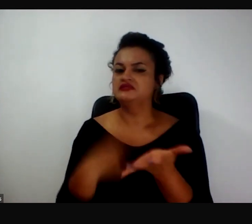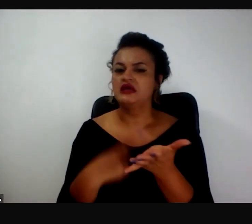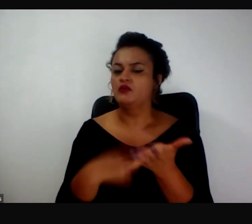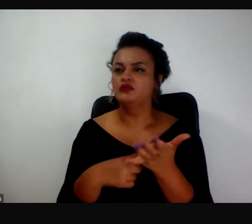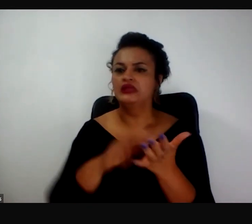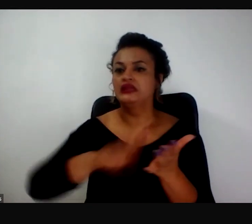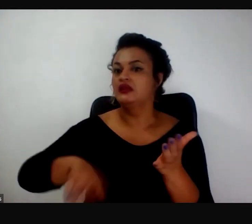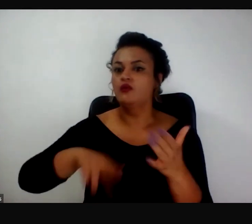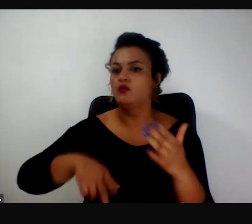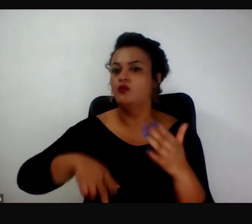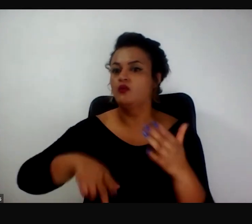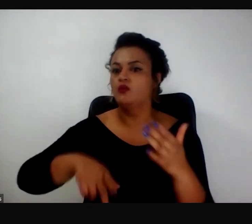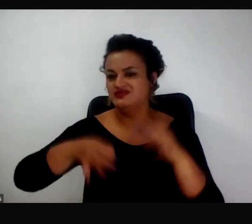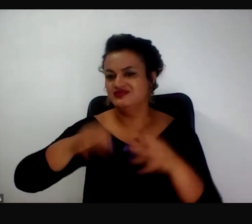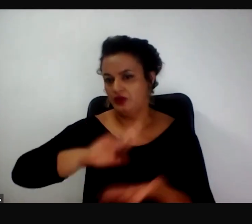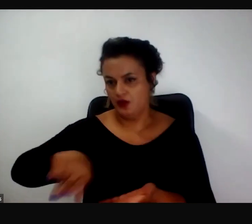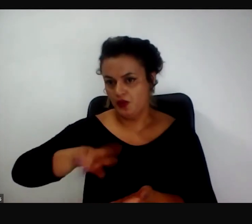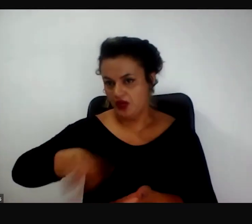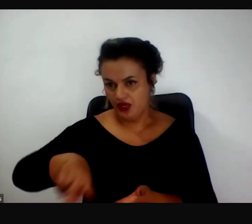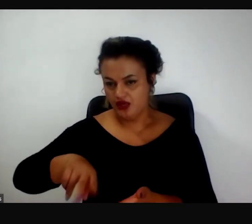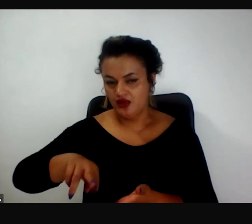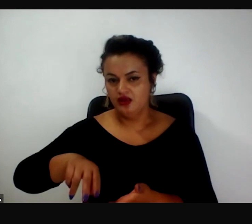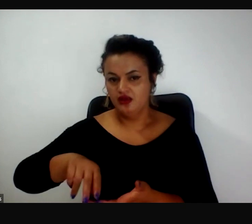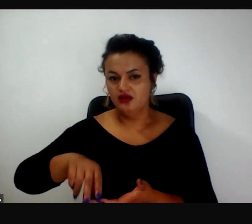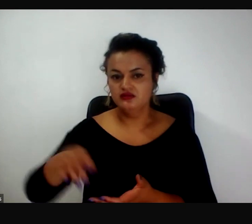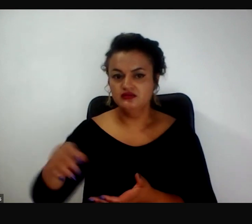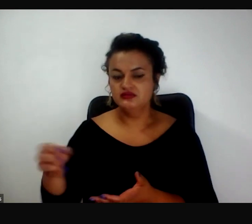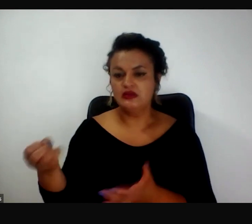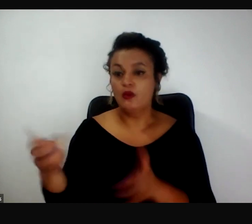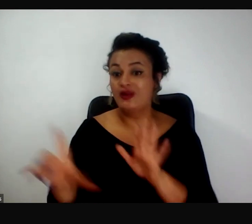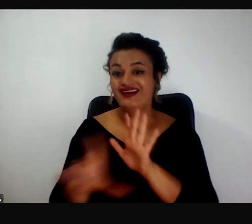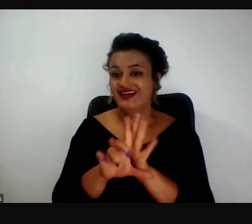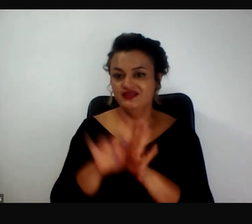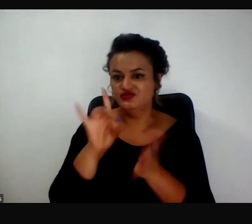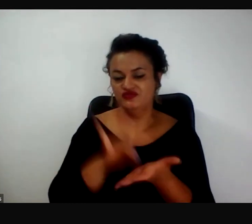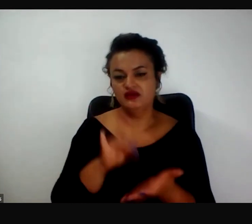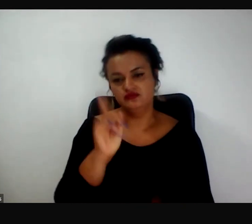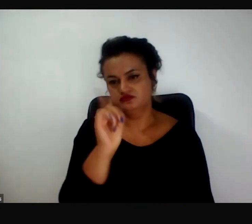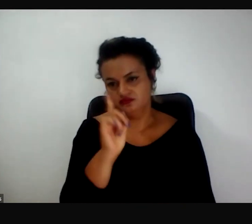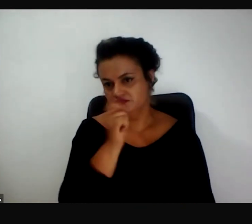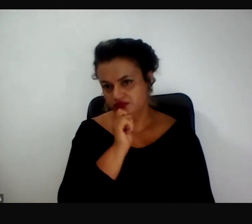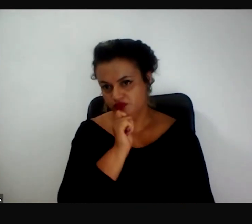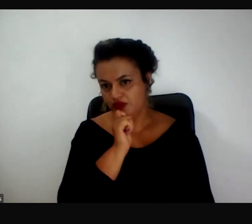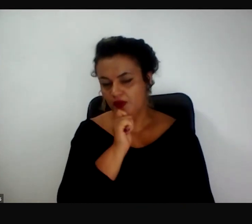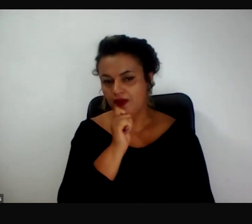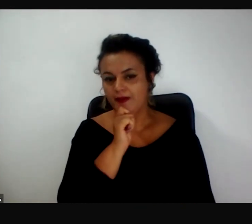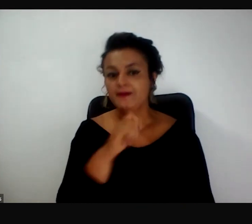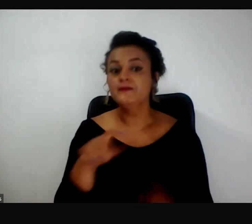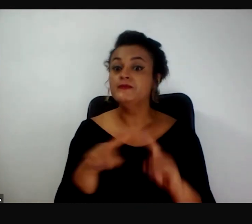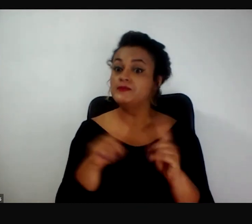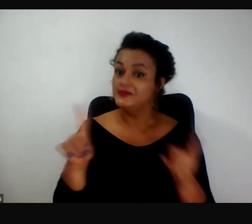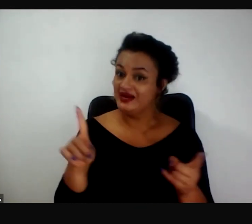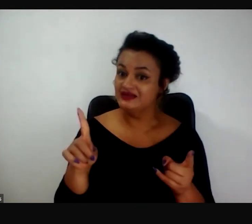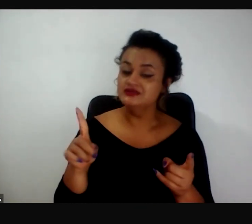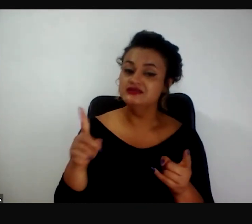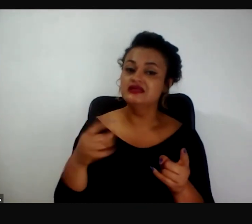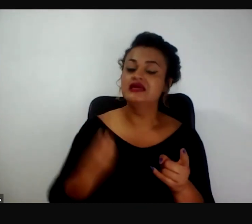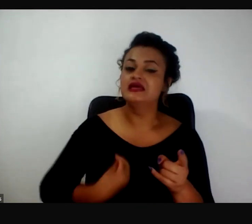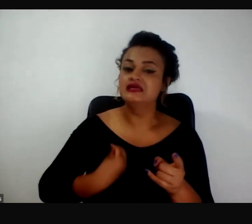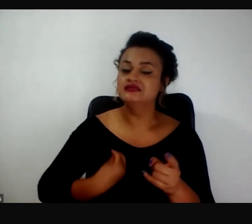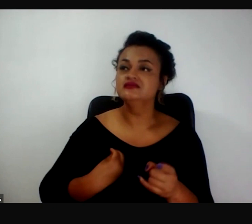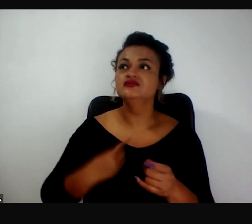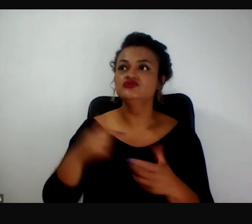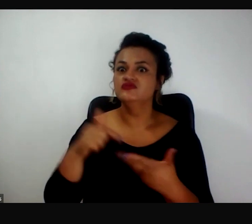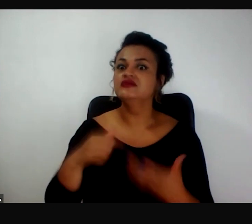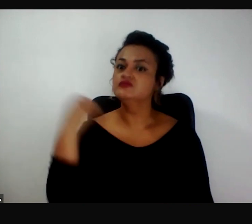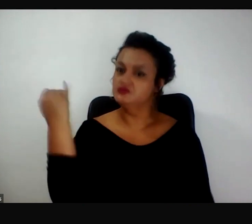jurisdicionais. Não são normas, não são leis, naturalmente, mas têm, naturalmente, uma grande relevância